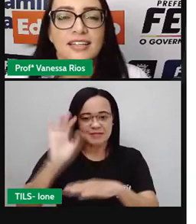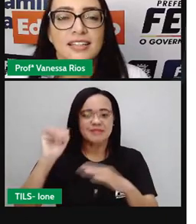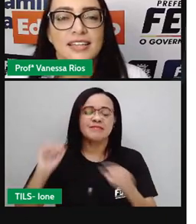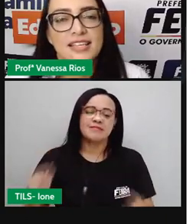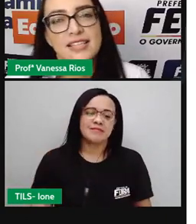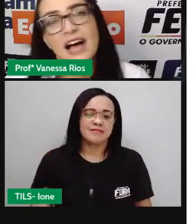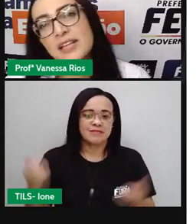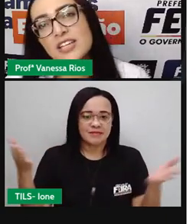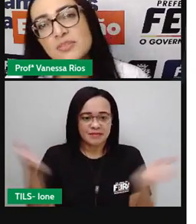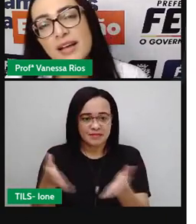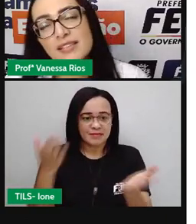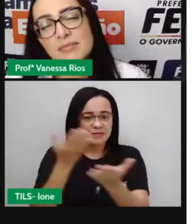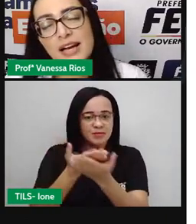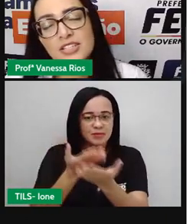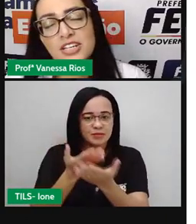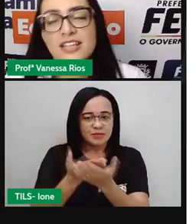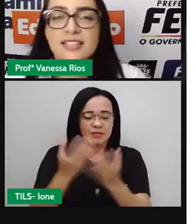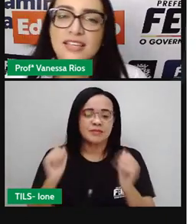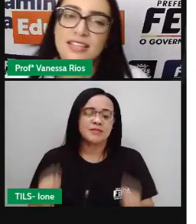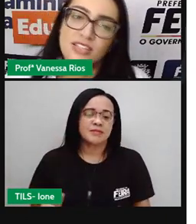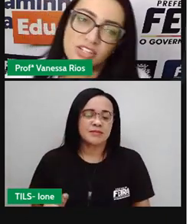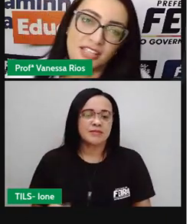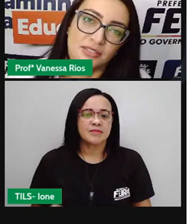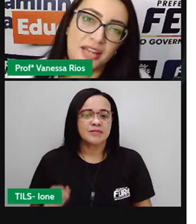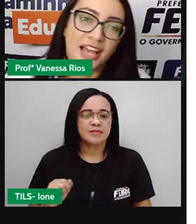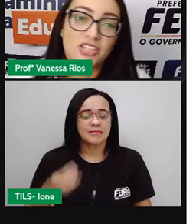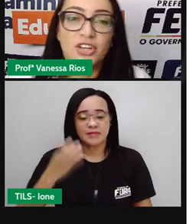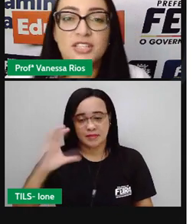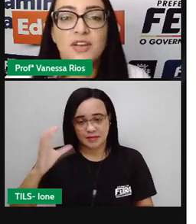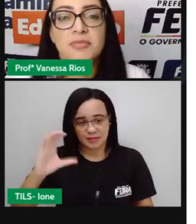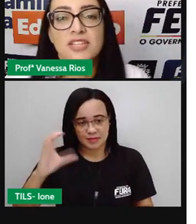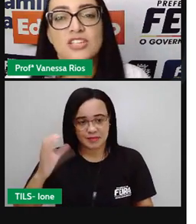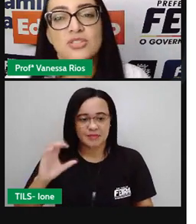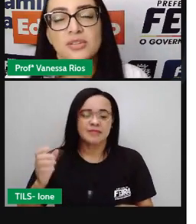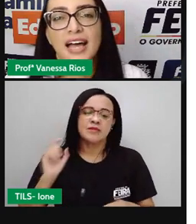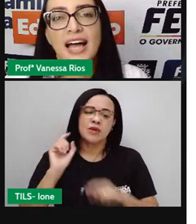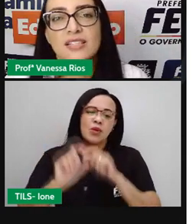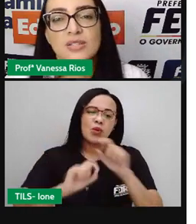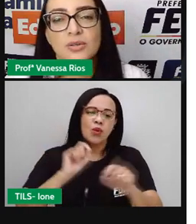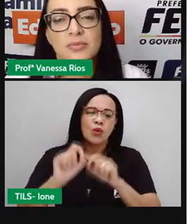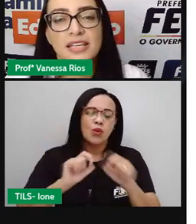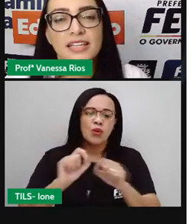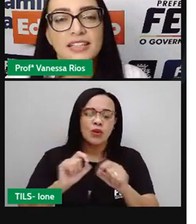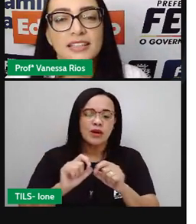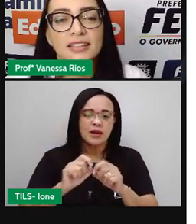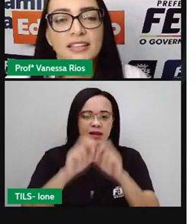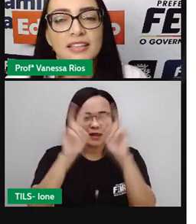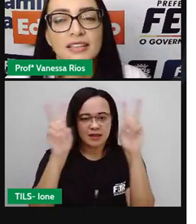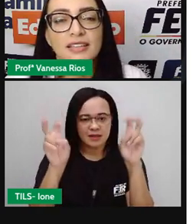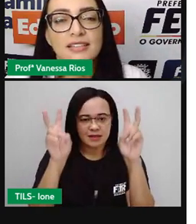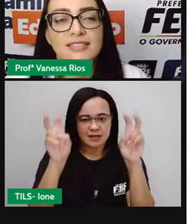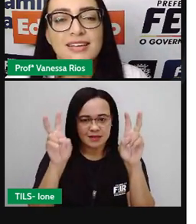E nessa aula aí de Matemática e Ciências Naturais, nós vamos estudar sobre